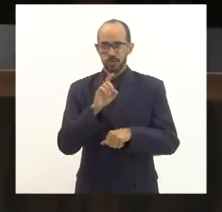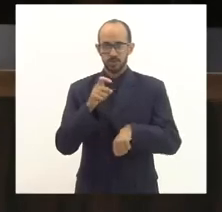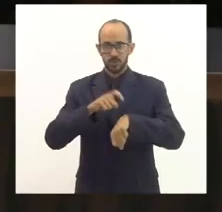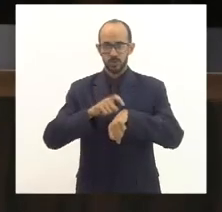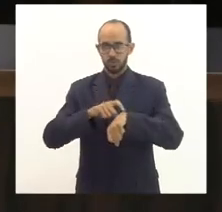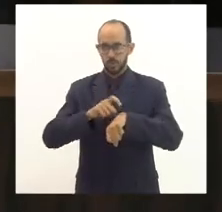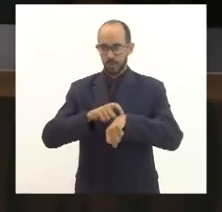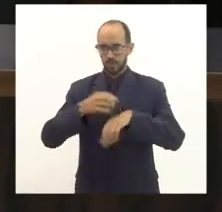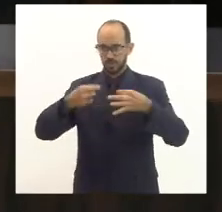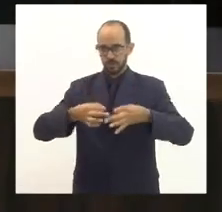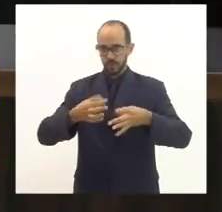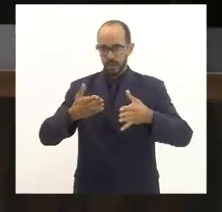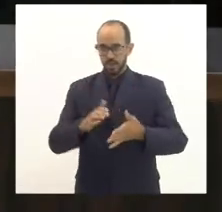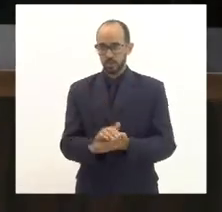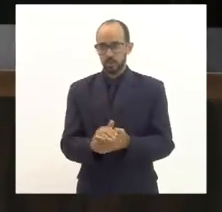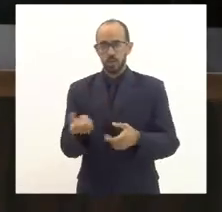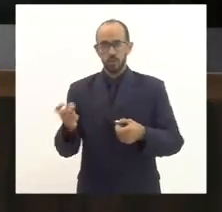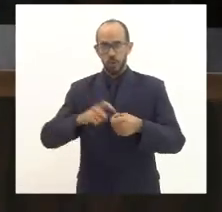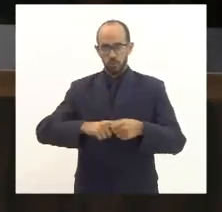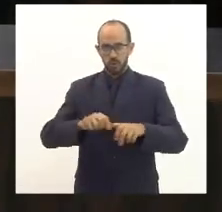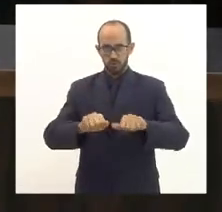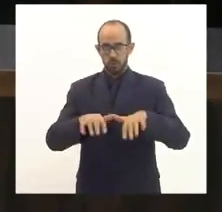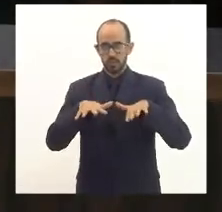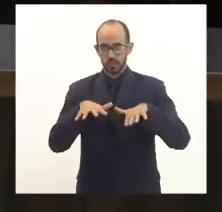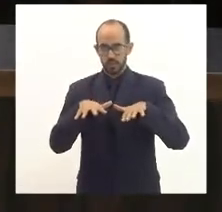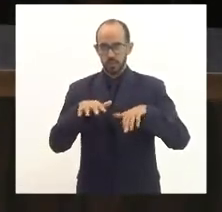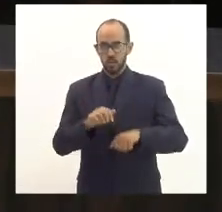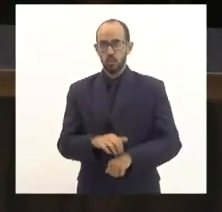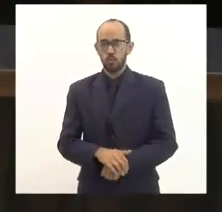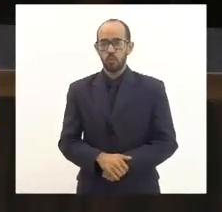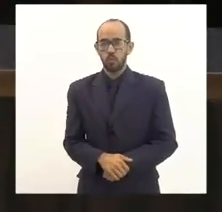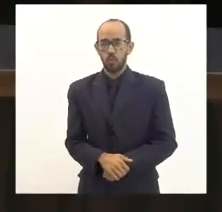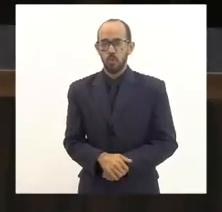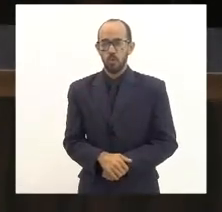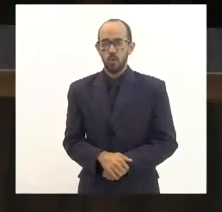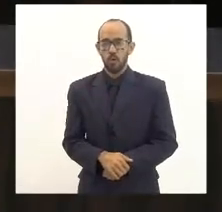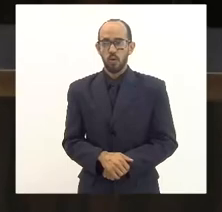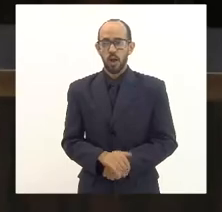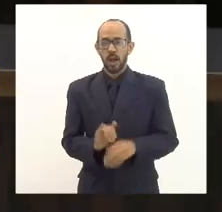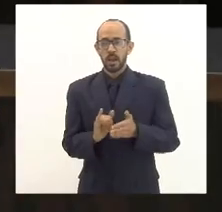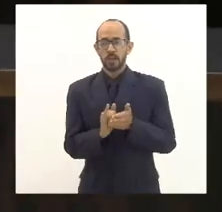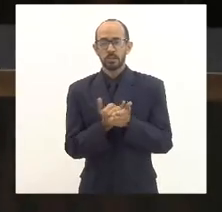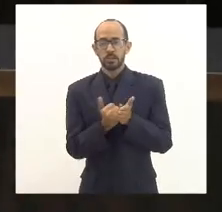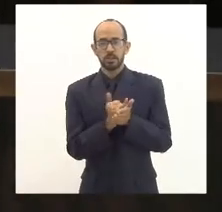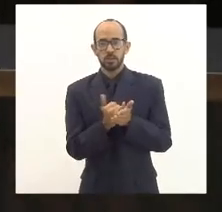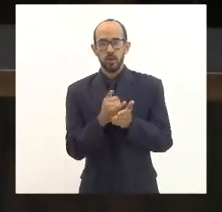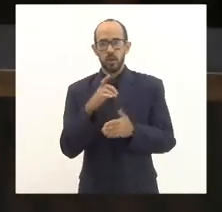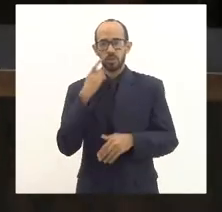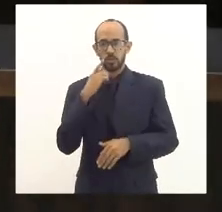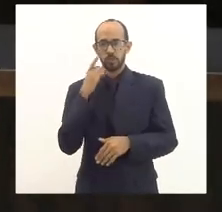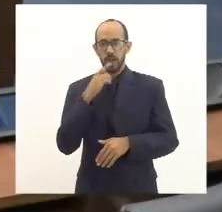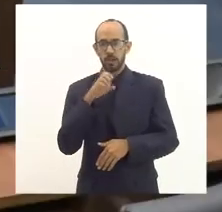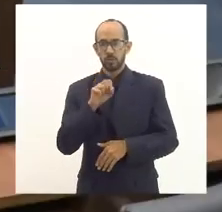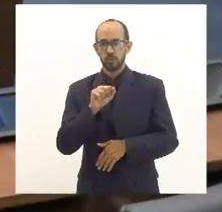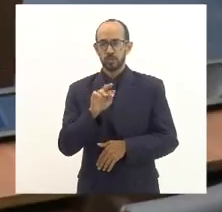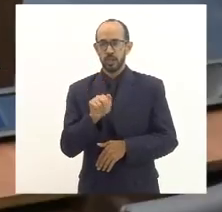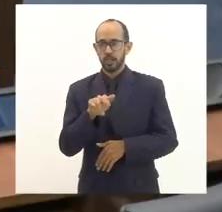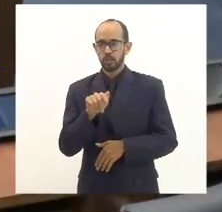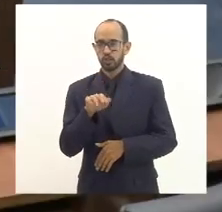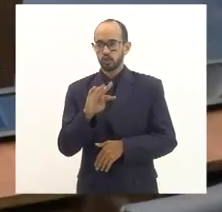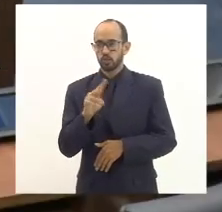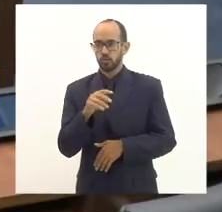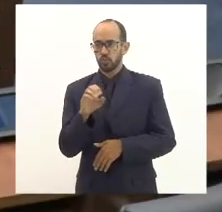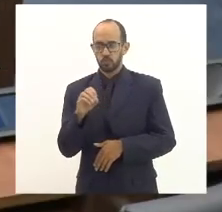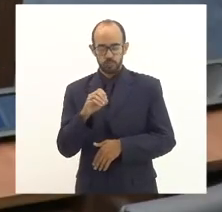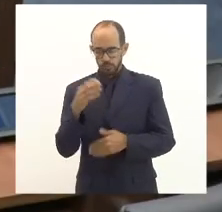nos minutos está reaberta a sessão o orador inscrito é o Nobre Deputado Dr Serginho bom